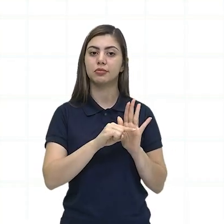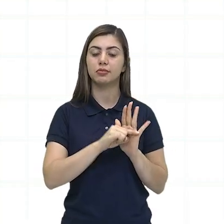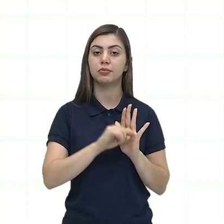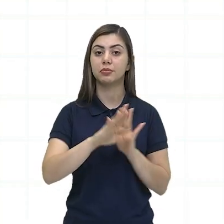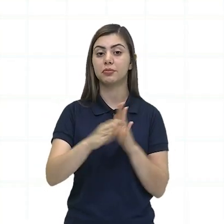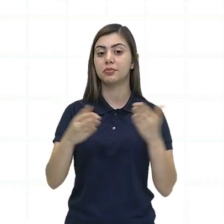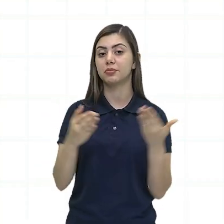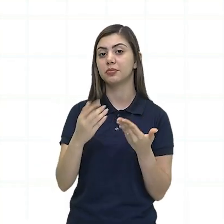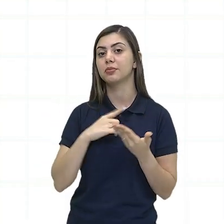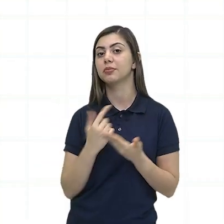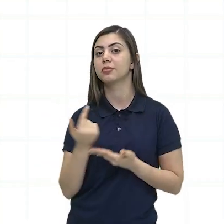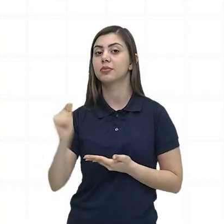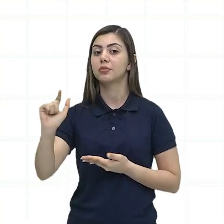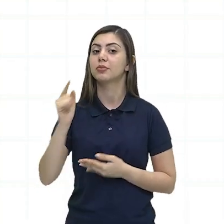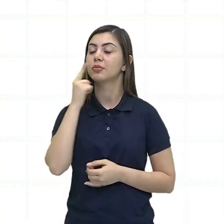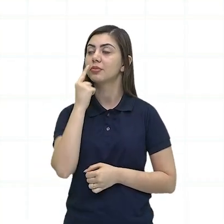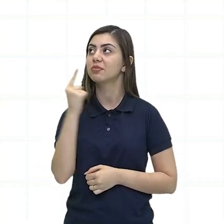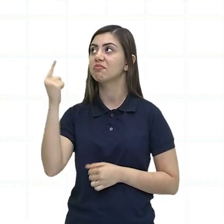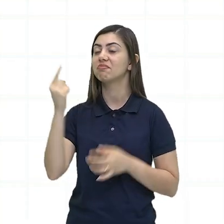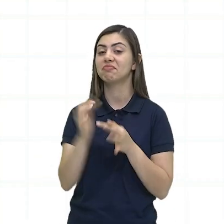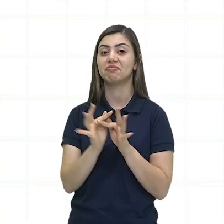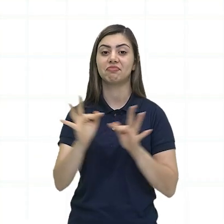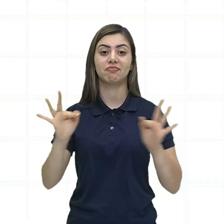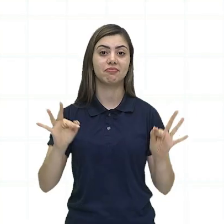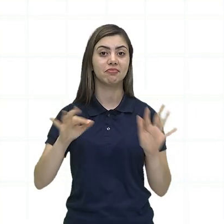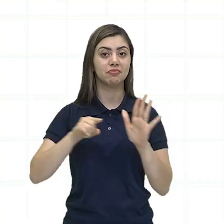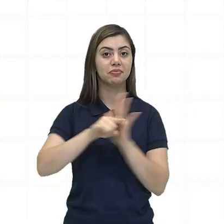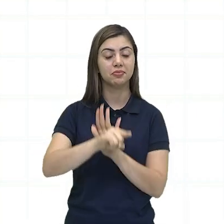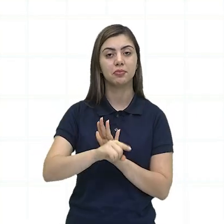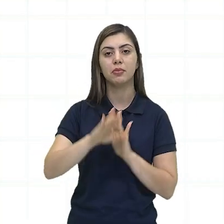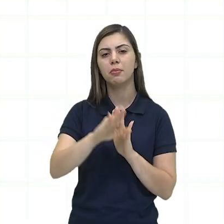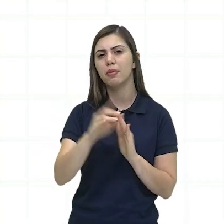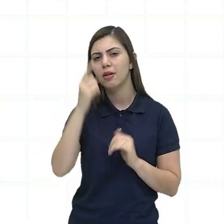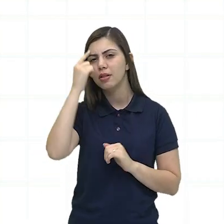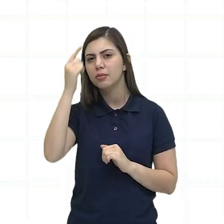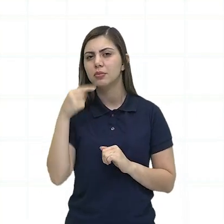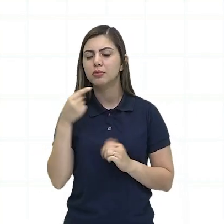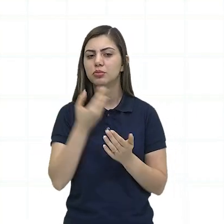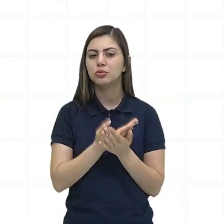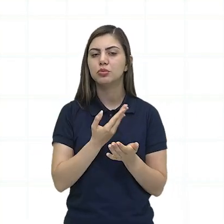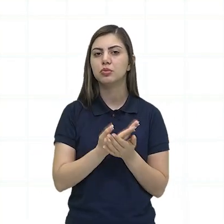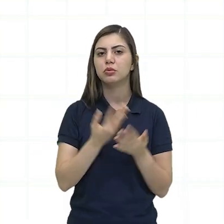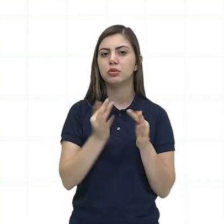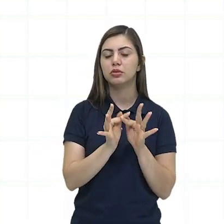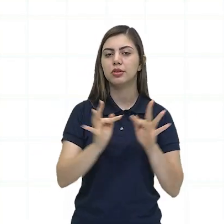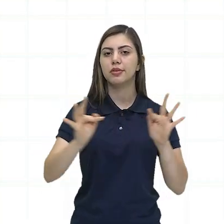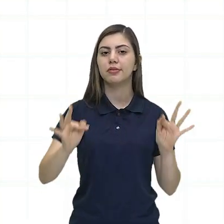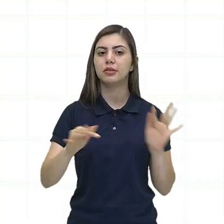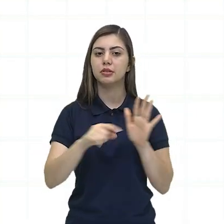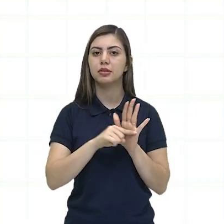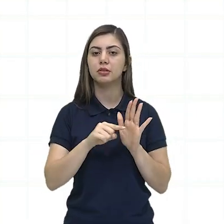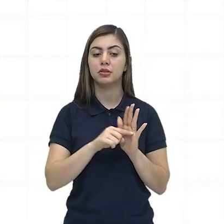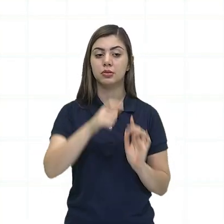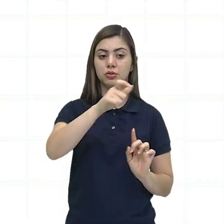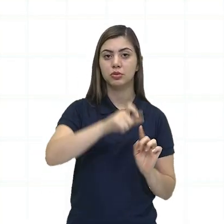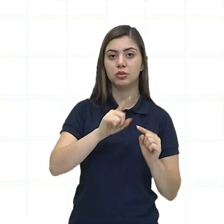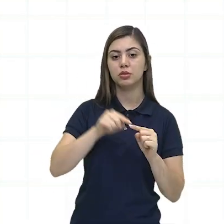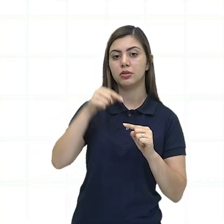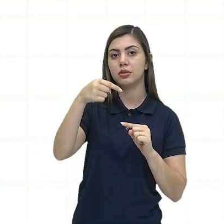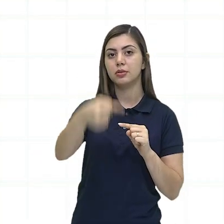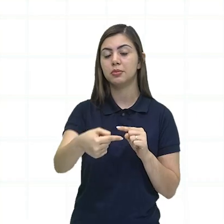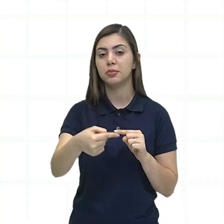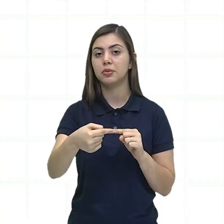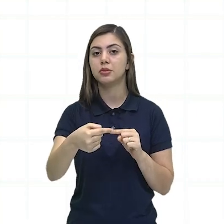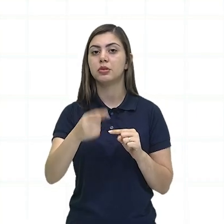forma interrogativa. Na forma negativa, nós vimos que depois do sujeito e antes do verbo, eu vou usar o don't ou